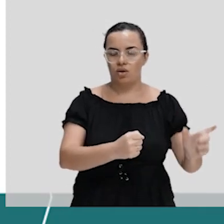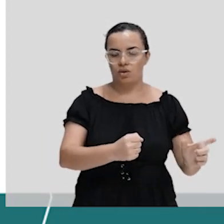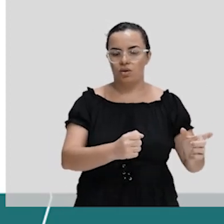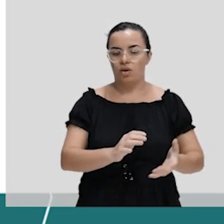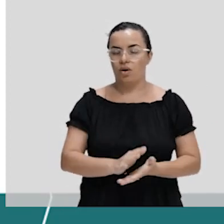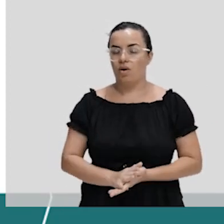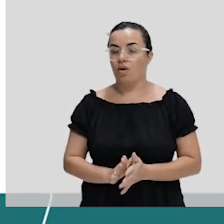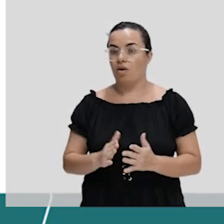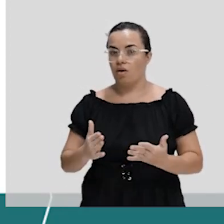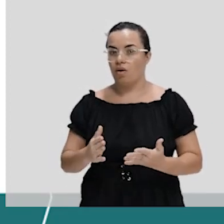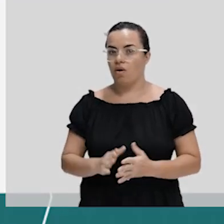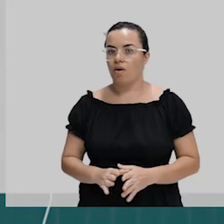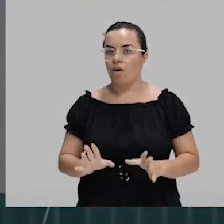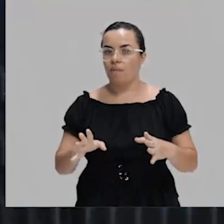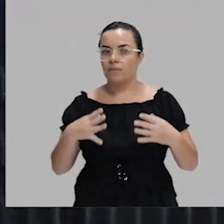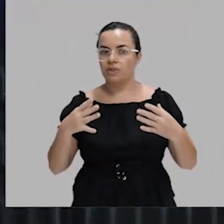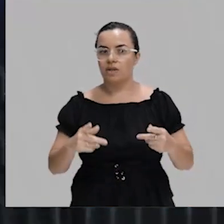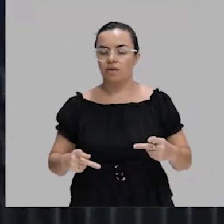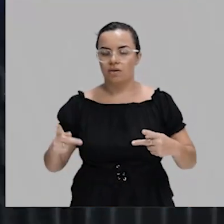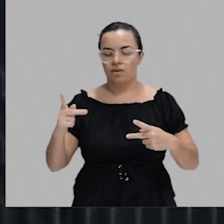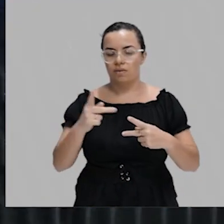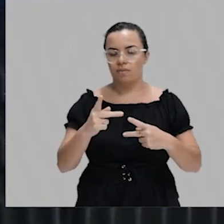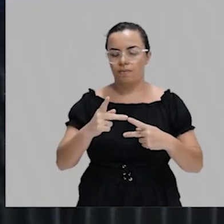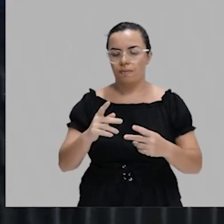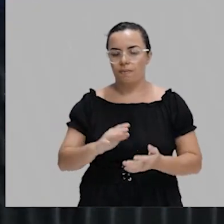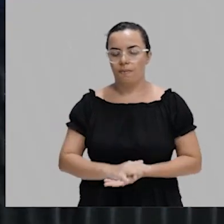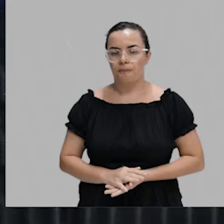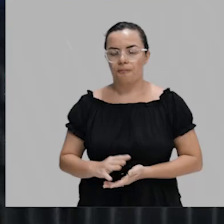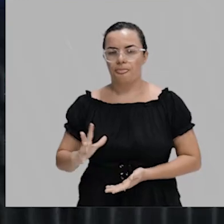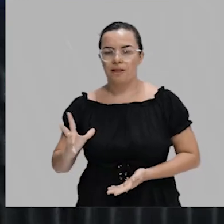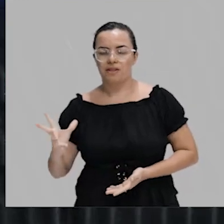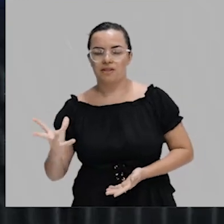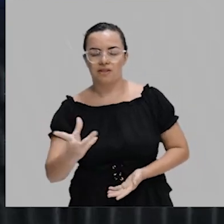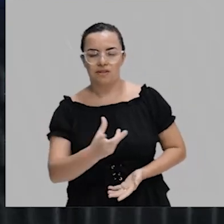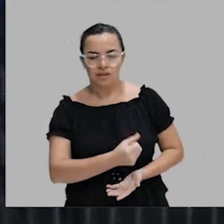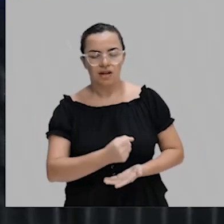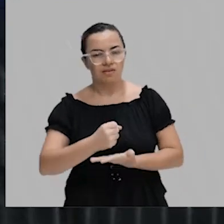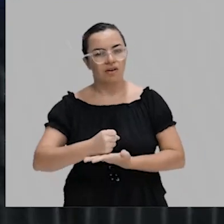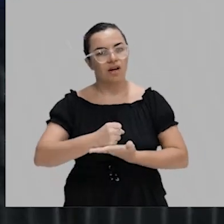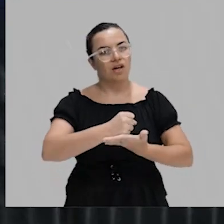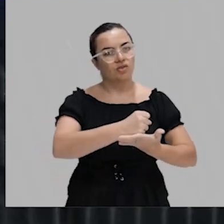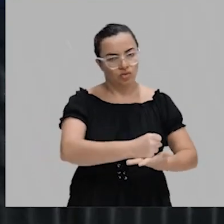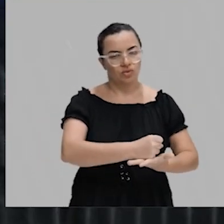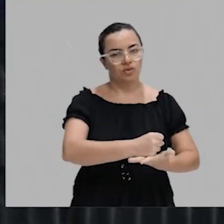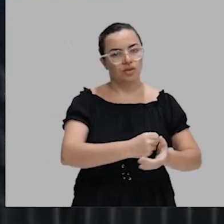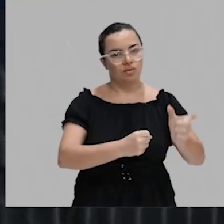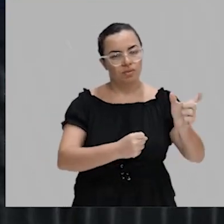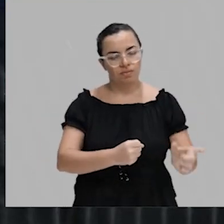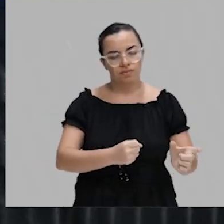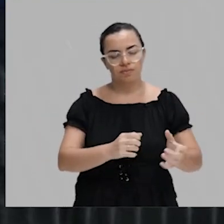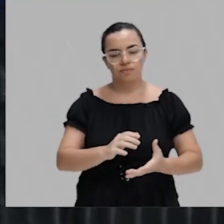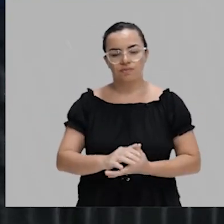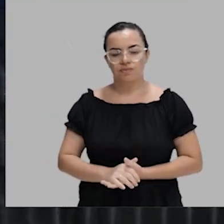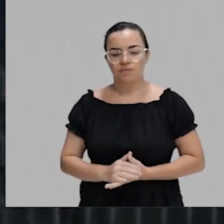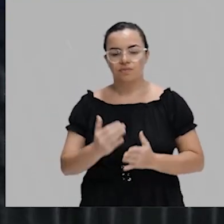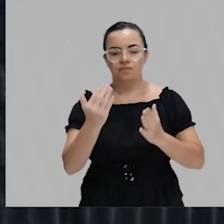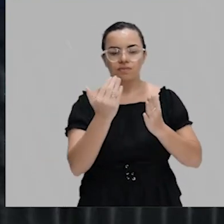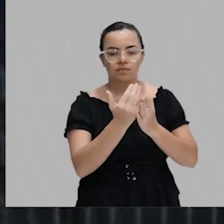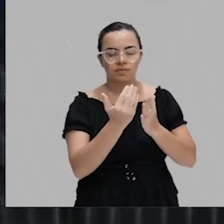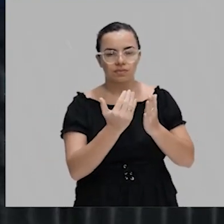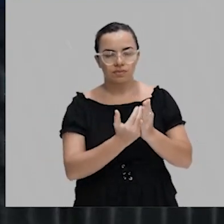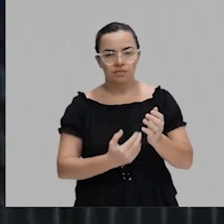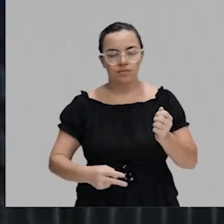aí. Quem socorre, socorre alguém, certo? Então, o verbo pode ser classificado como transitivo